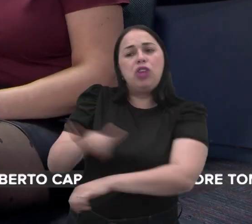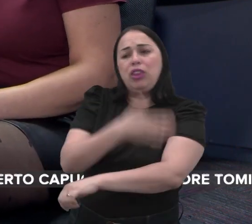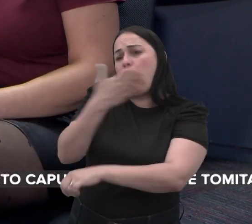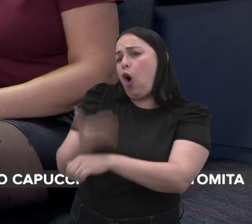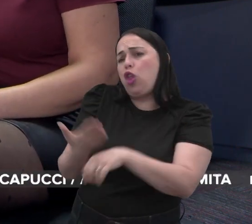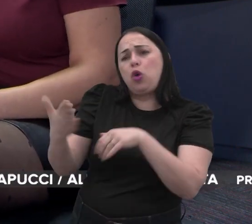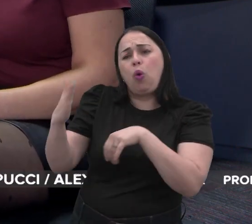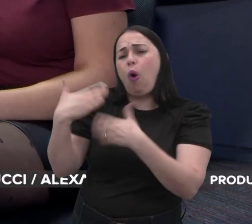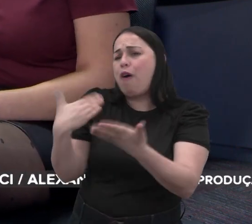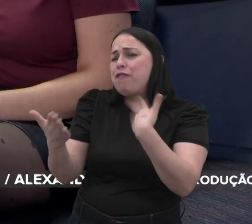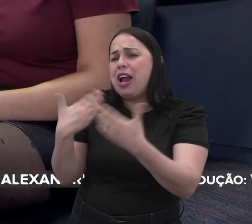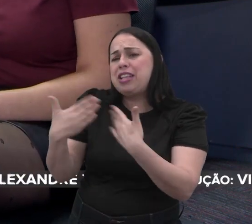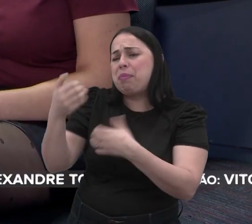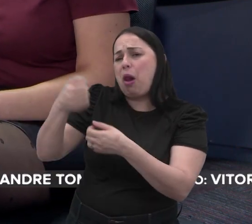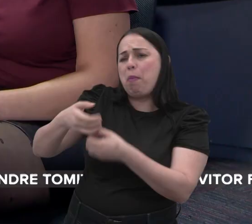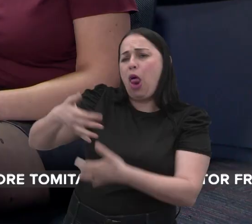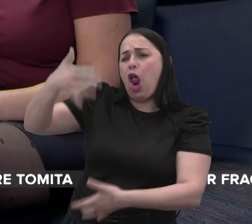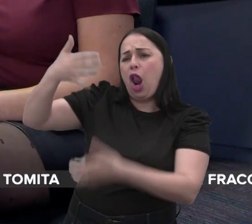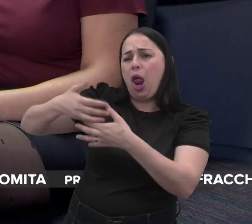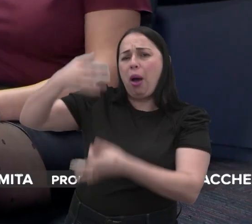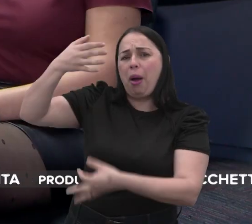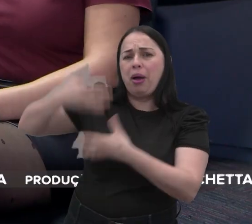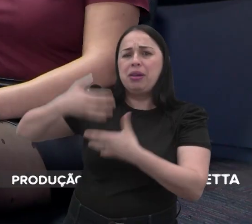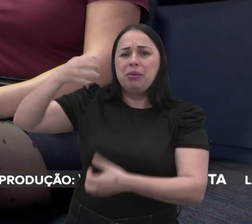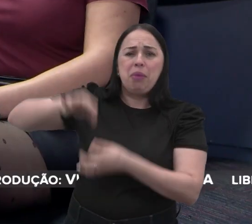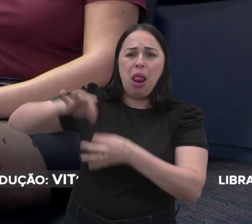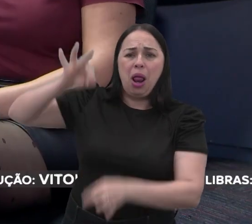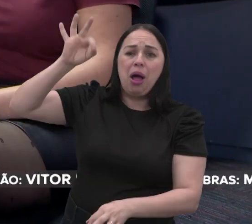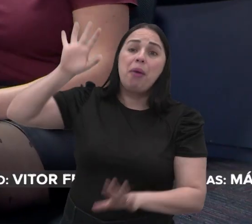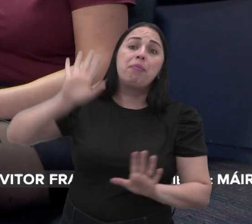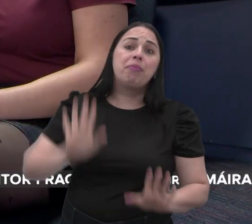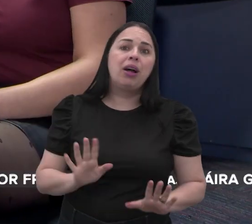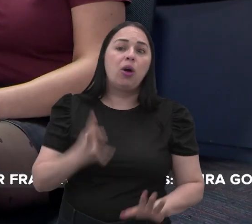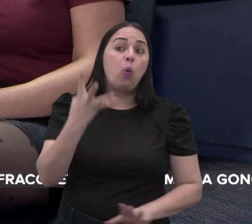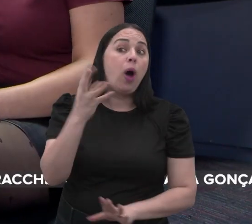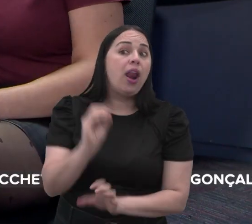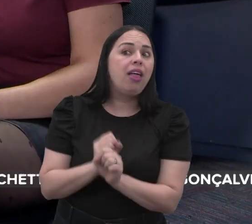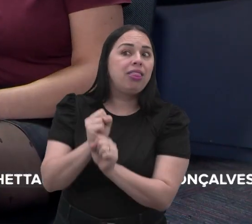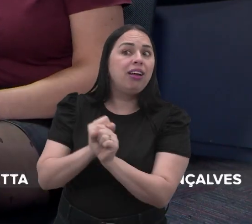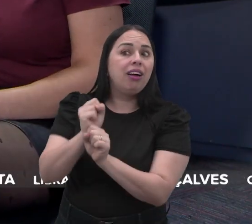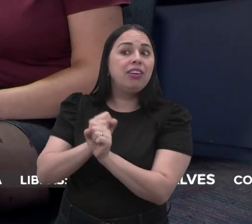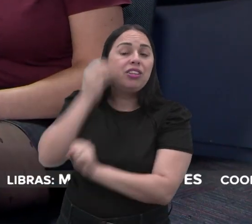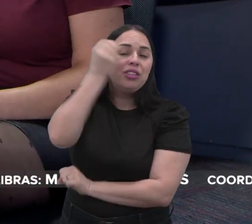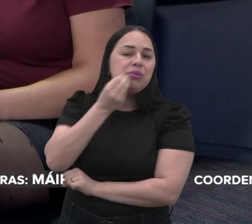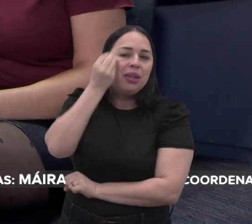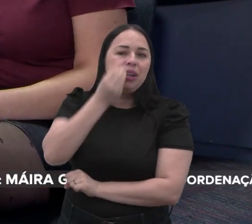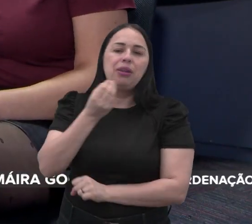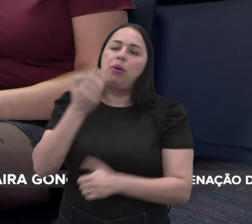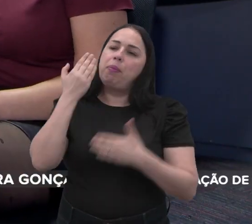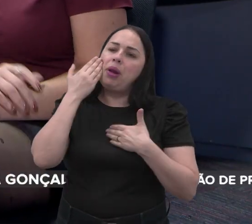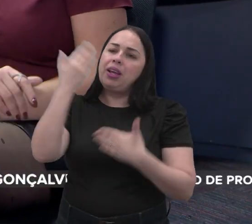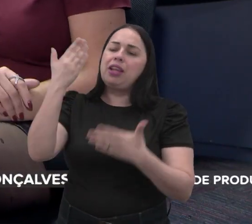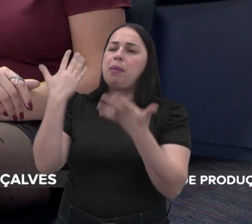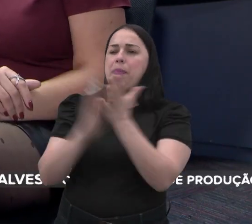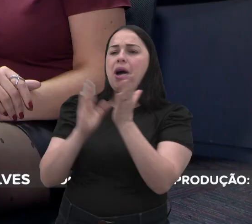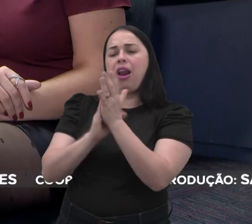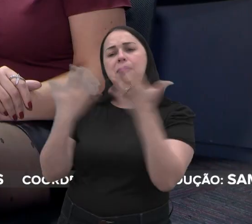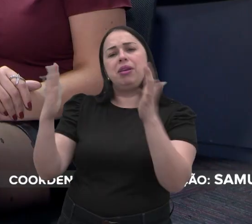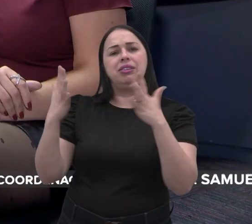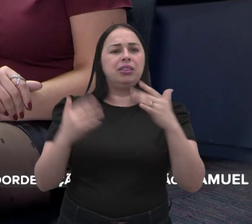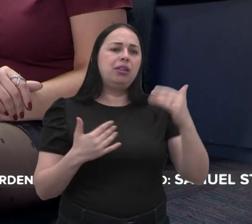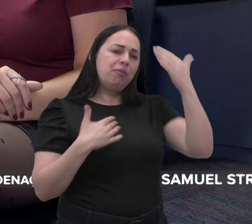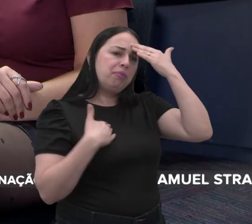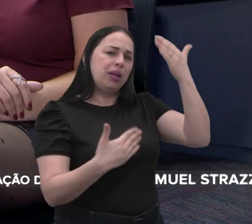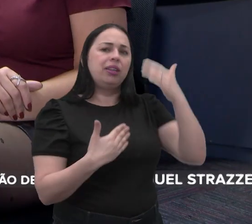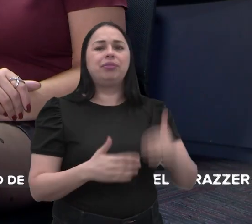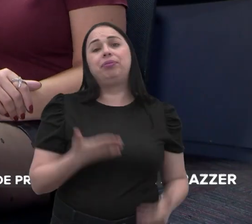aqui o dia todo conversando com você, Papo falando... a gente tem de sobra, né? Imagina, 40 anos de rádio é muita coisa. Obrigada, parabéns. Eu que